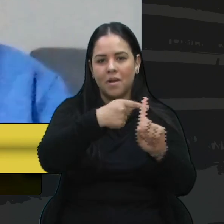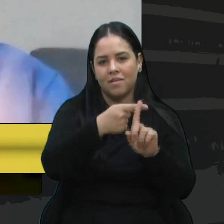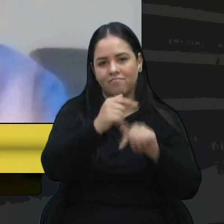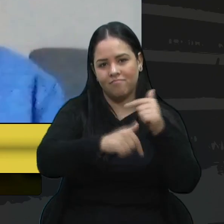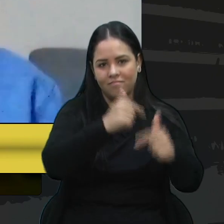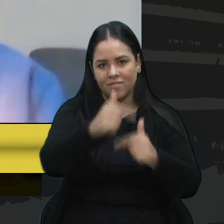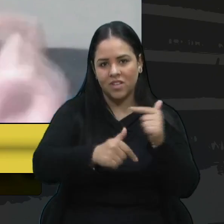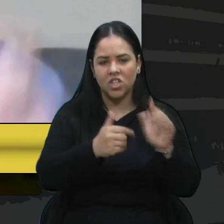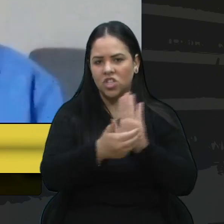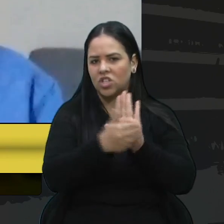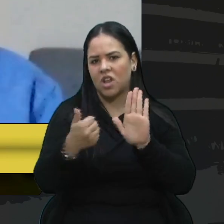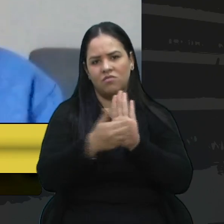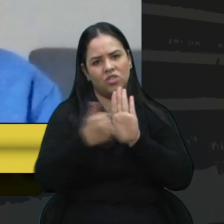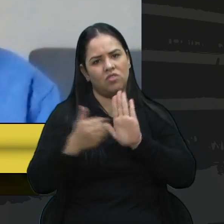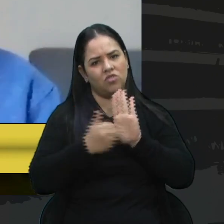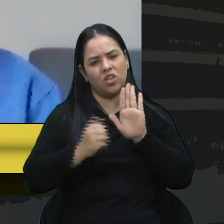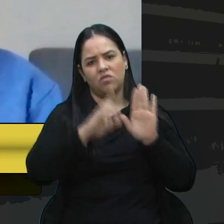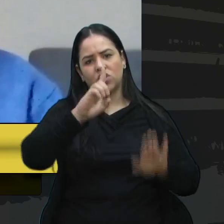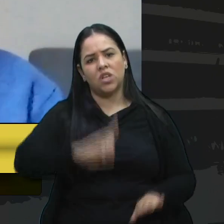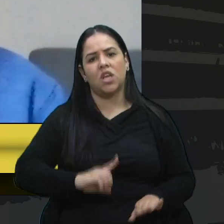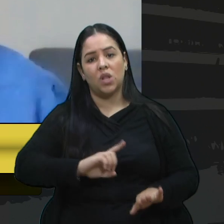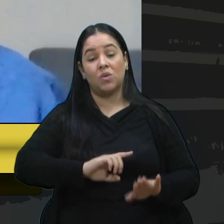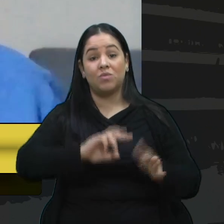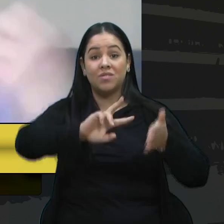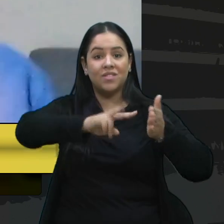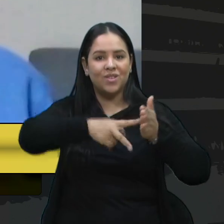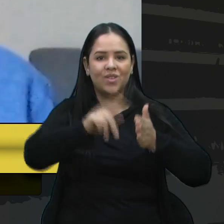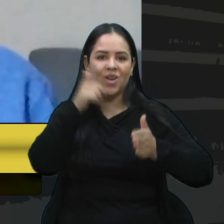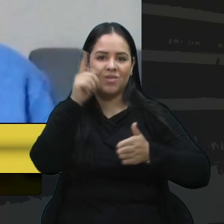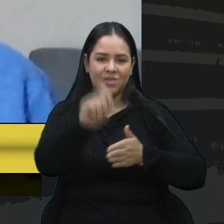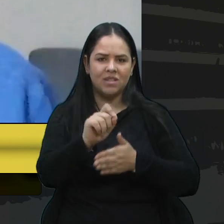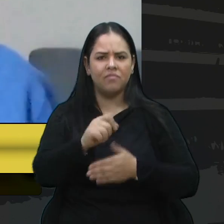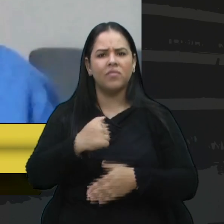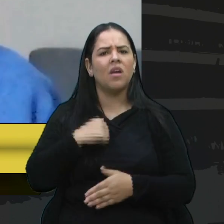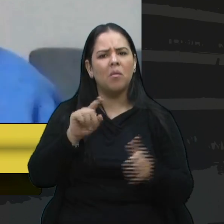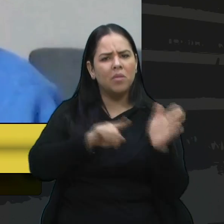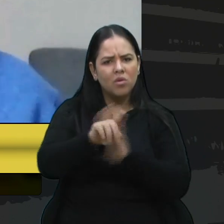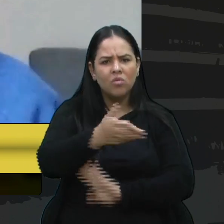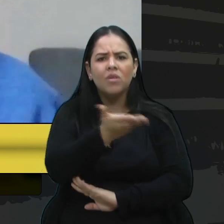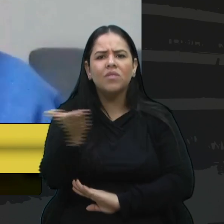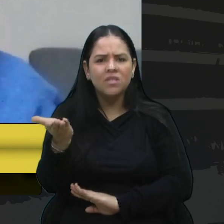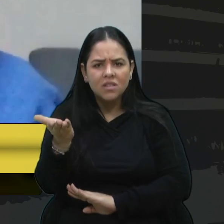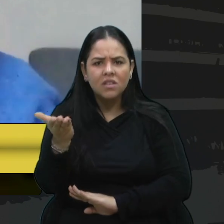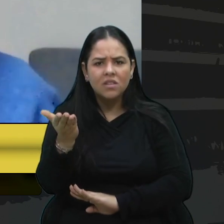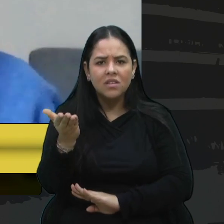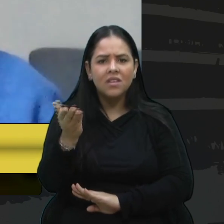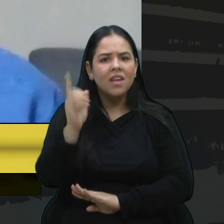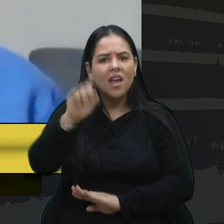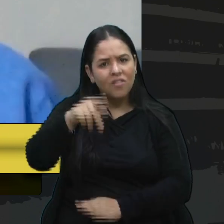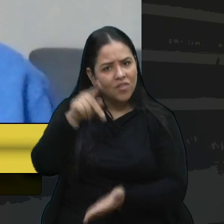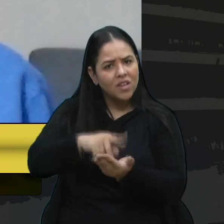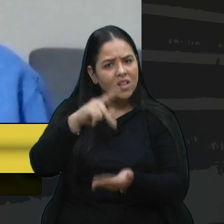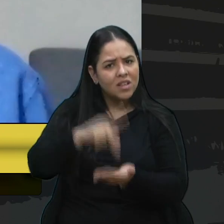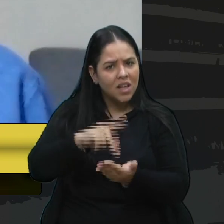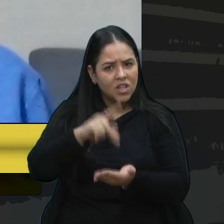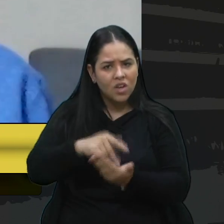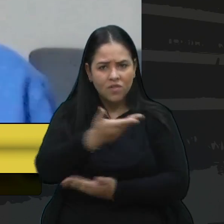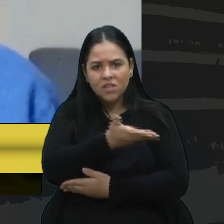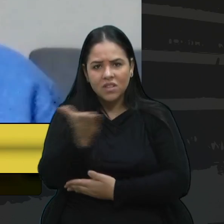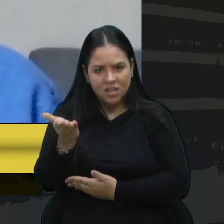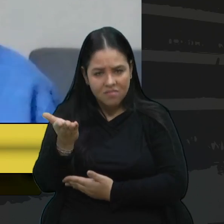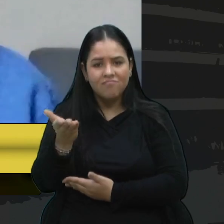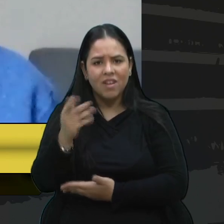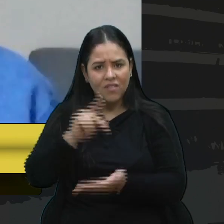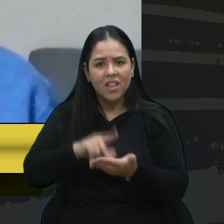de direitos conquistados pelos sindicatos. Então, eu deixo esse questionamento, um questionamento real aos nobres pares, que